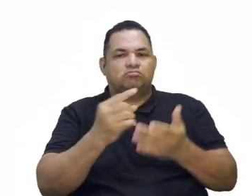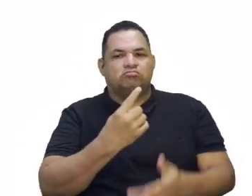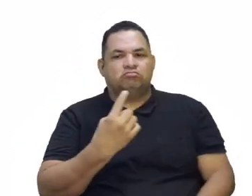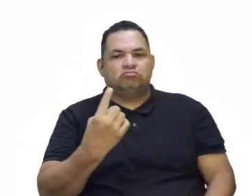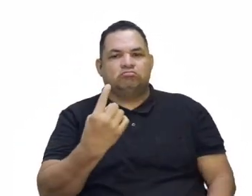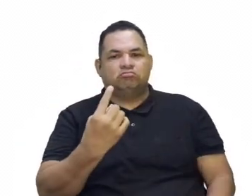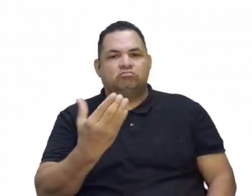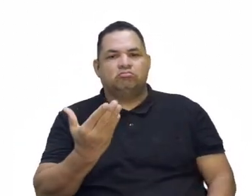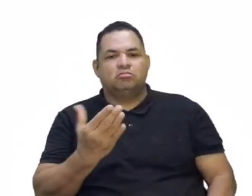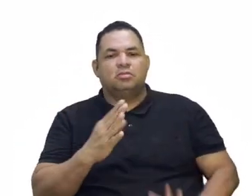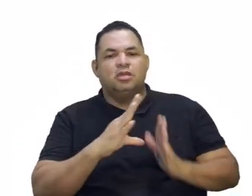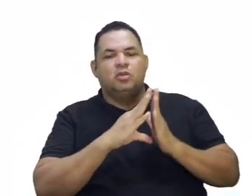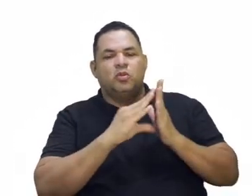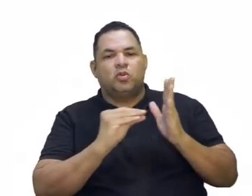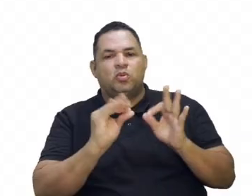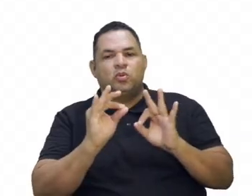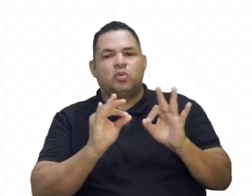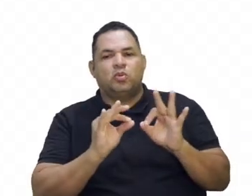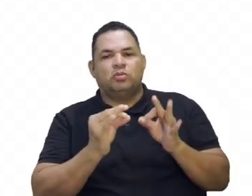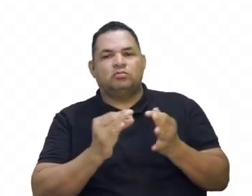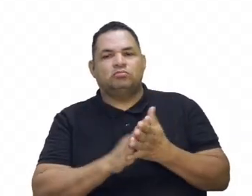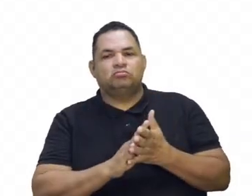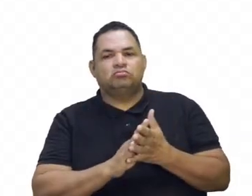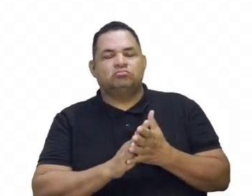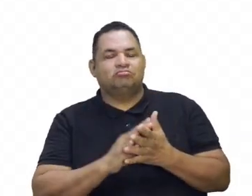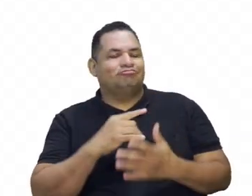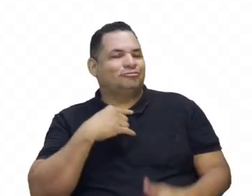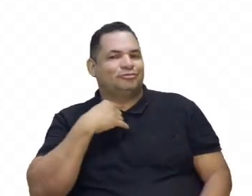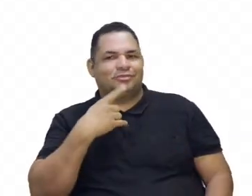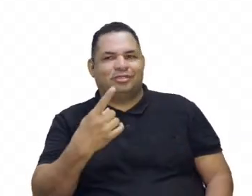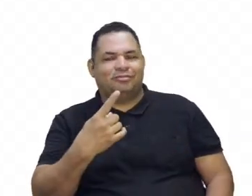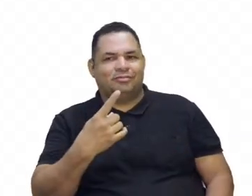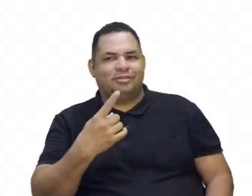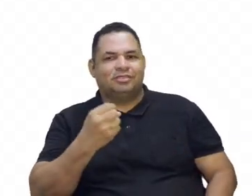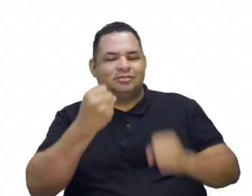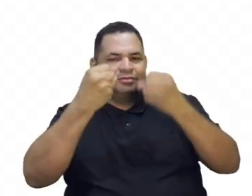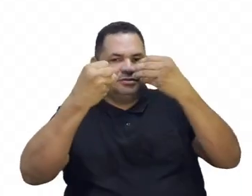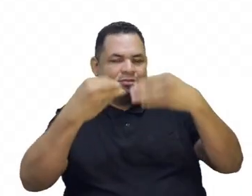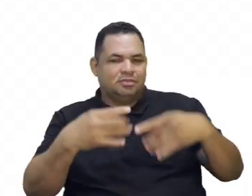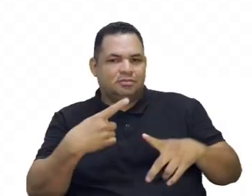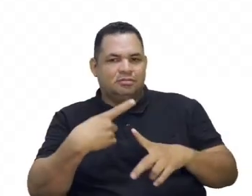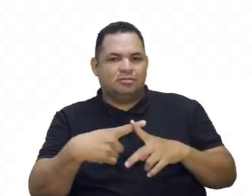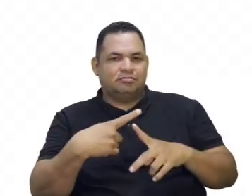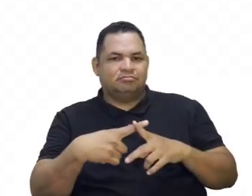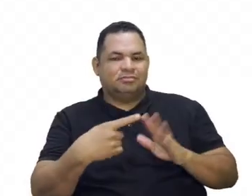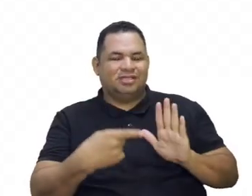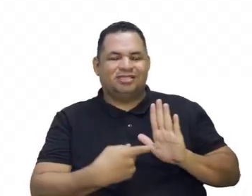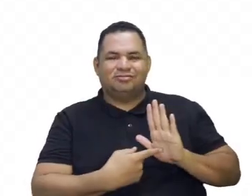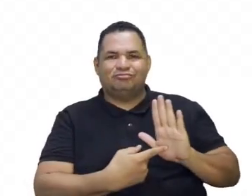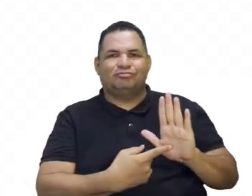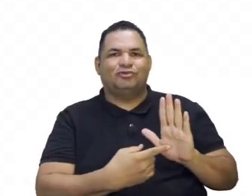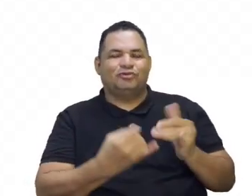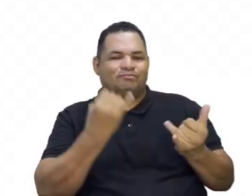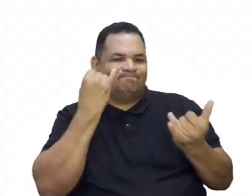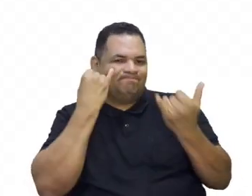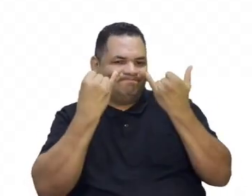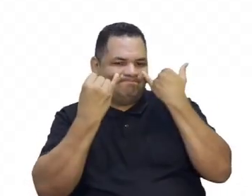gente hoje em dia. O modelo seria insuficiente, porque aqui ele não traz